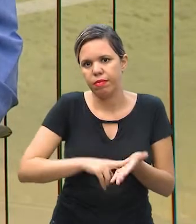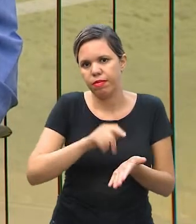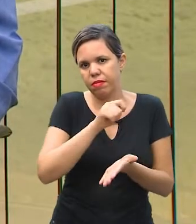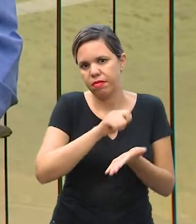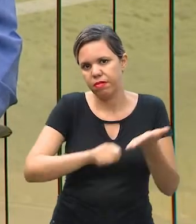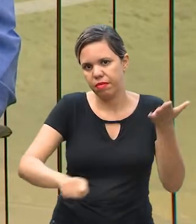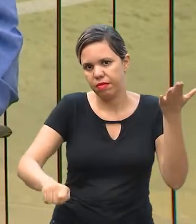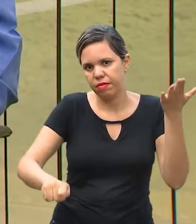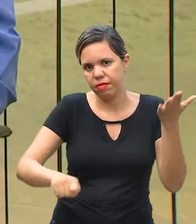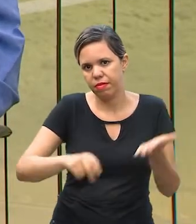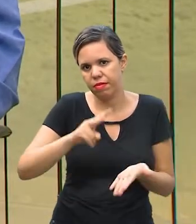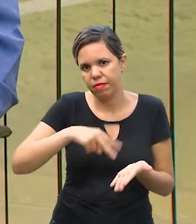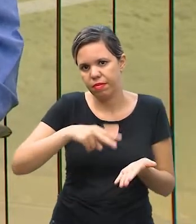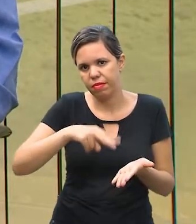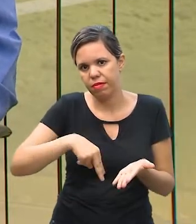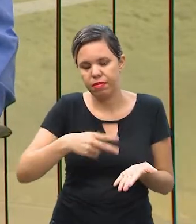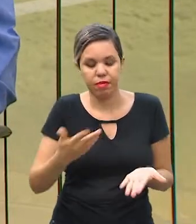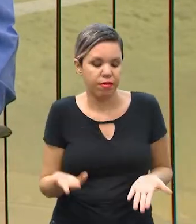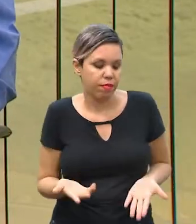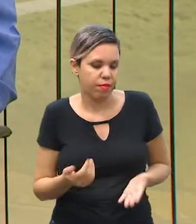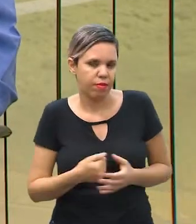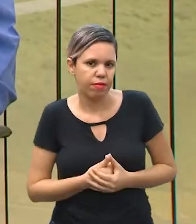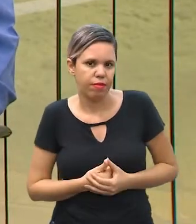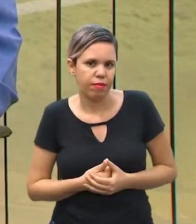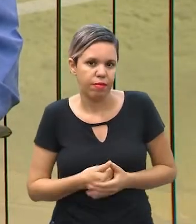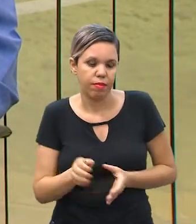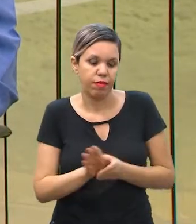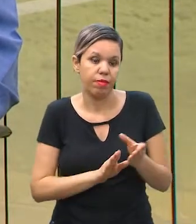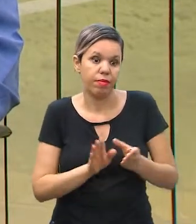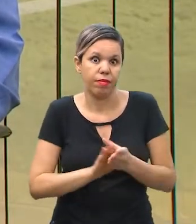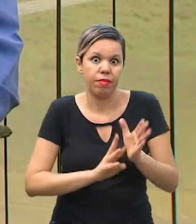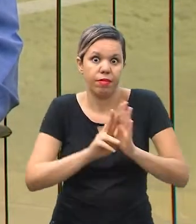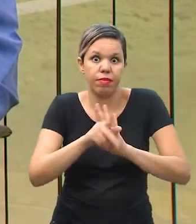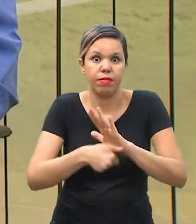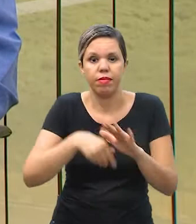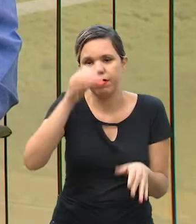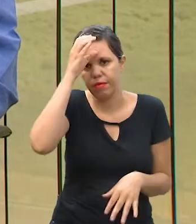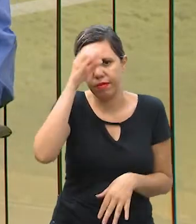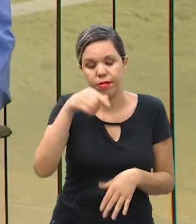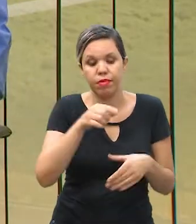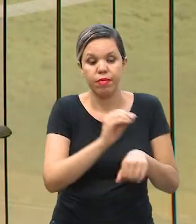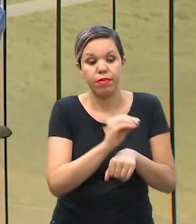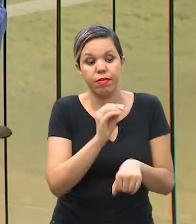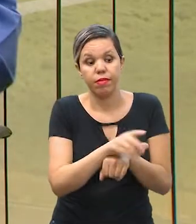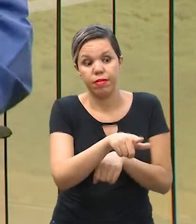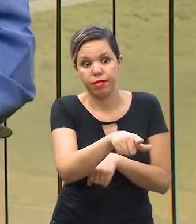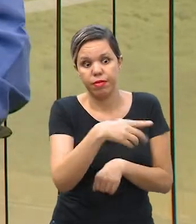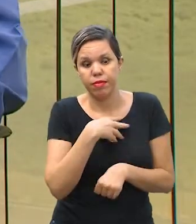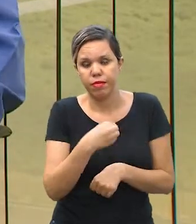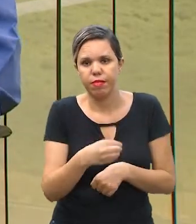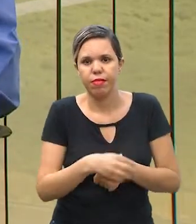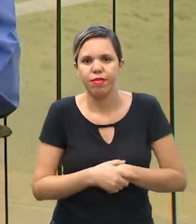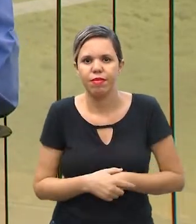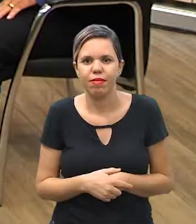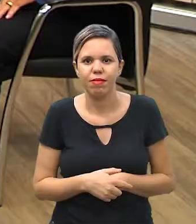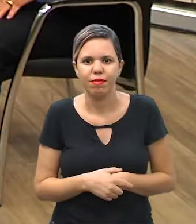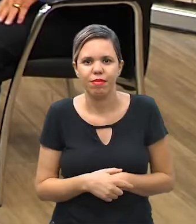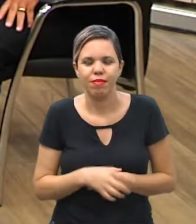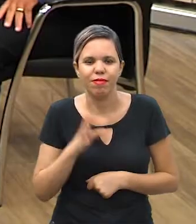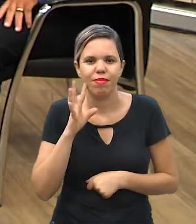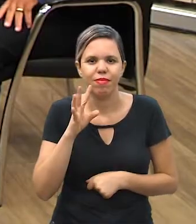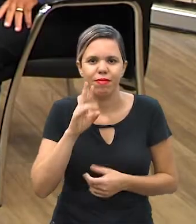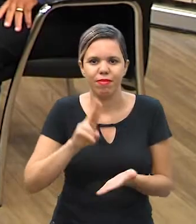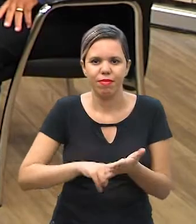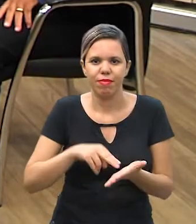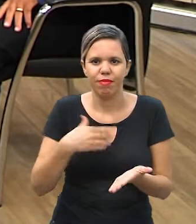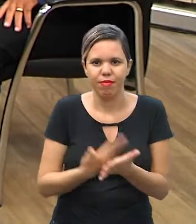escrita lá, ela leu, releu, olha, recomendações diversas para o meu tio. Diz, olha, toma conta do meu filho. Que bacana. Você tem